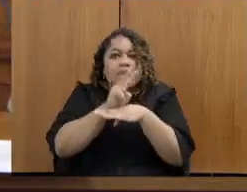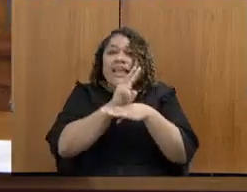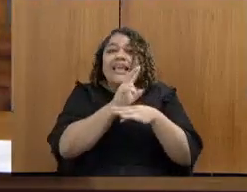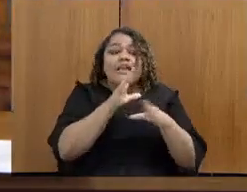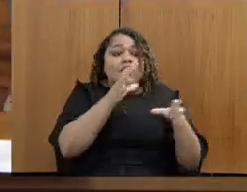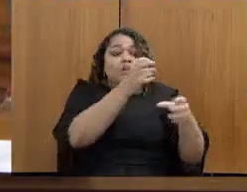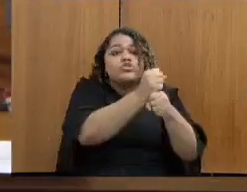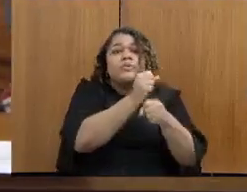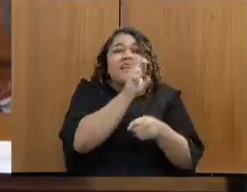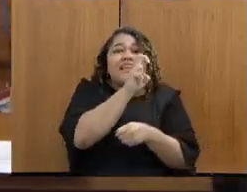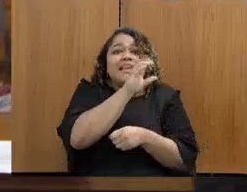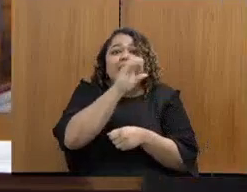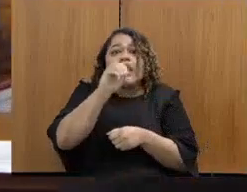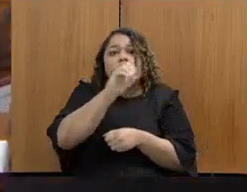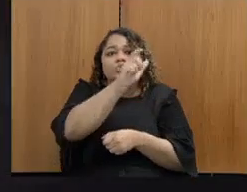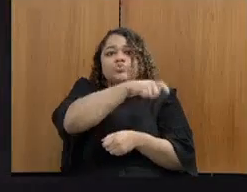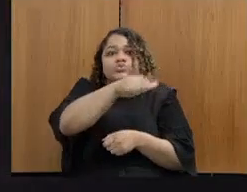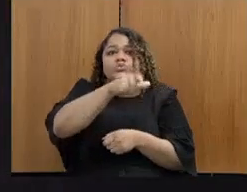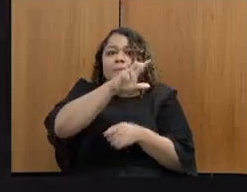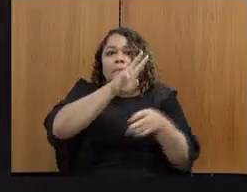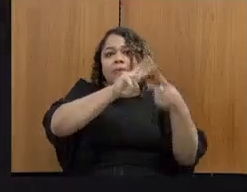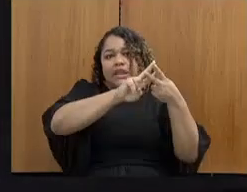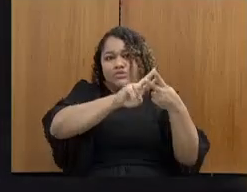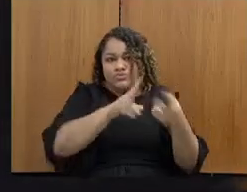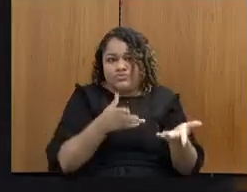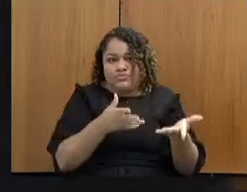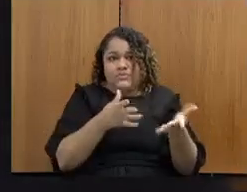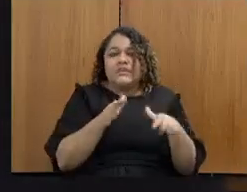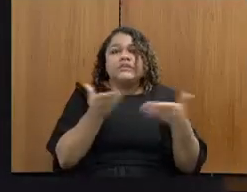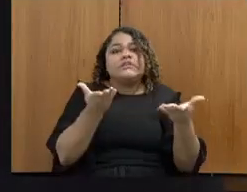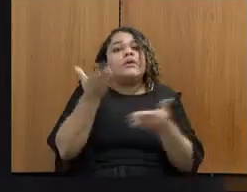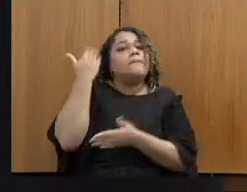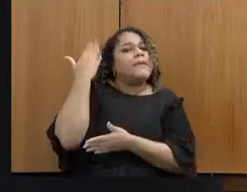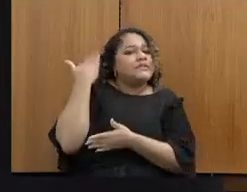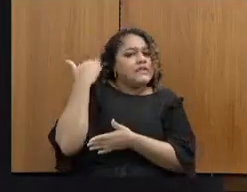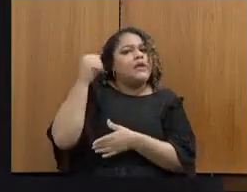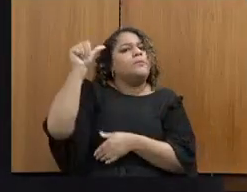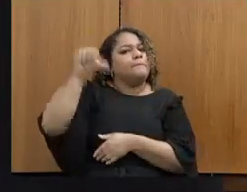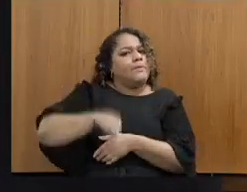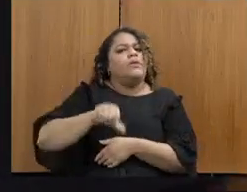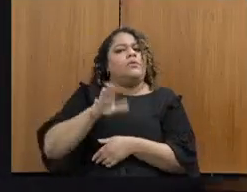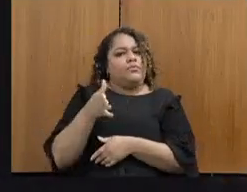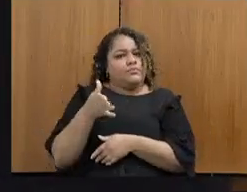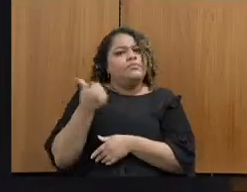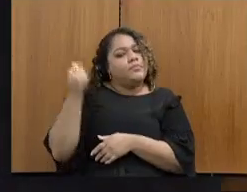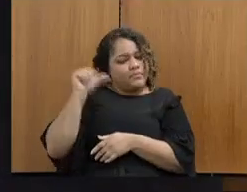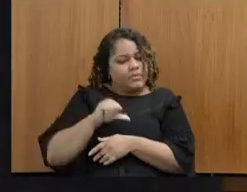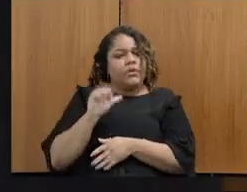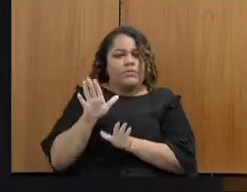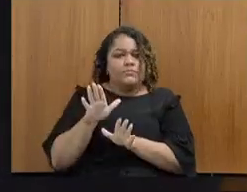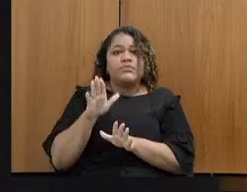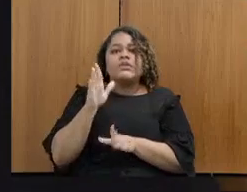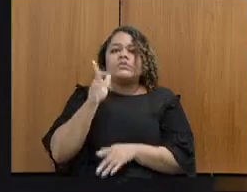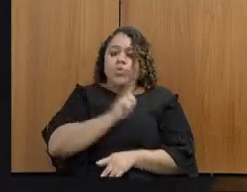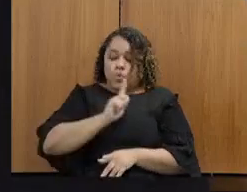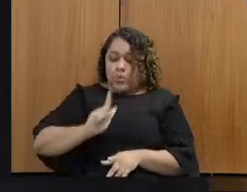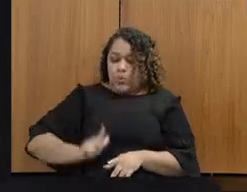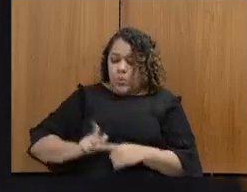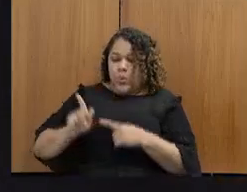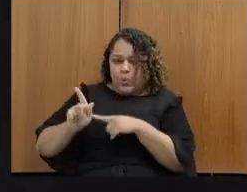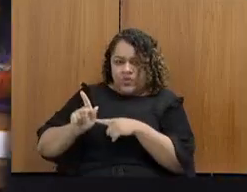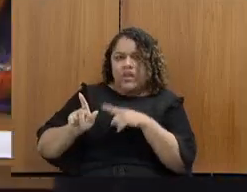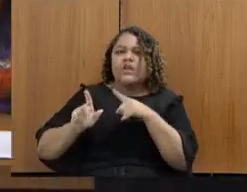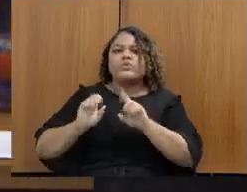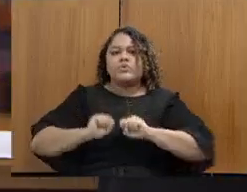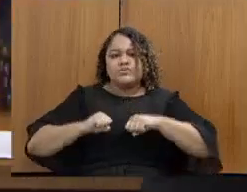pior os acontecimentos que tinham naquela época né então a gente sabe que o governador tem medida exposta Tem